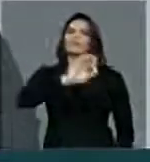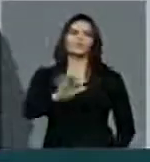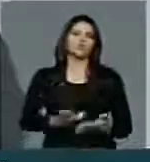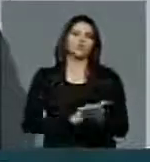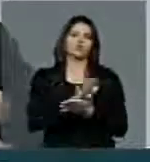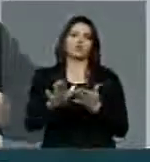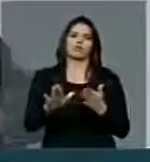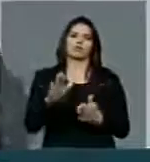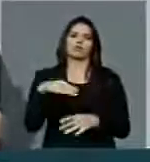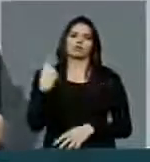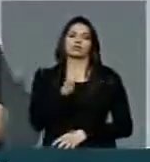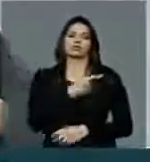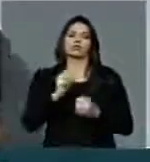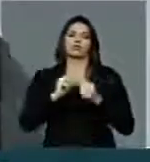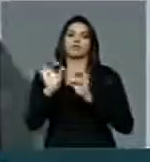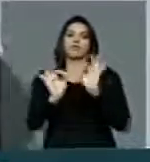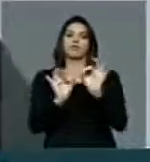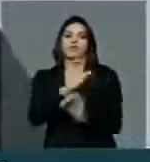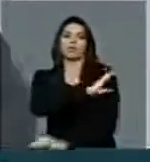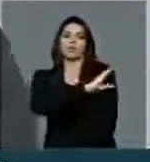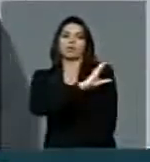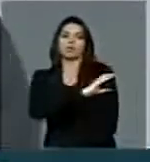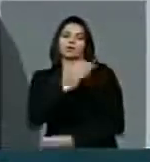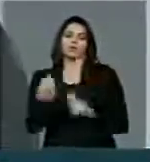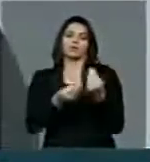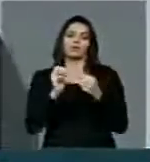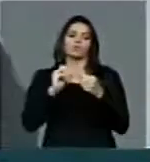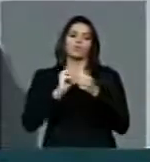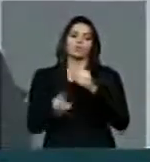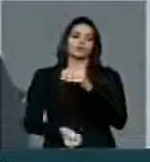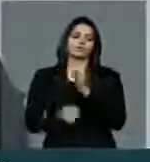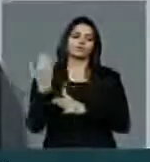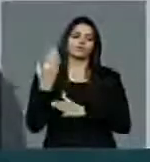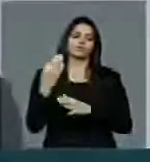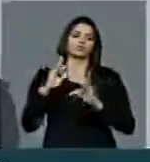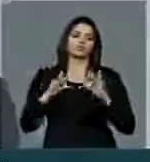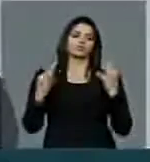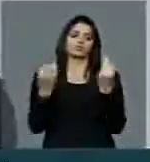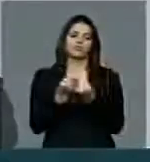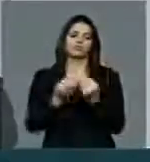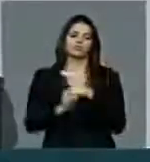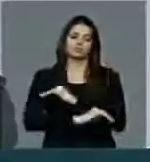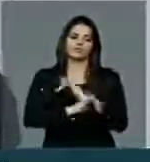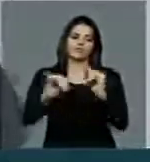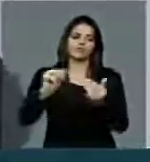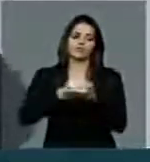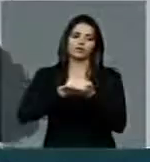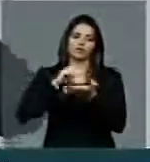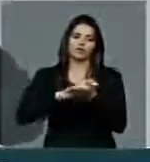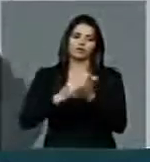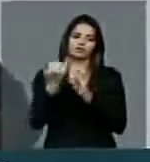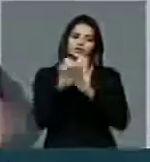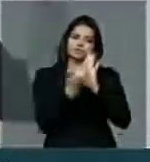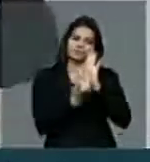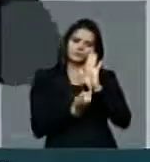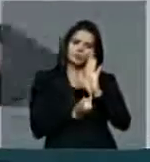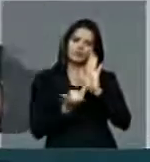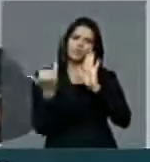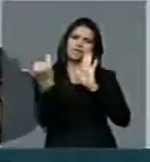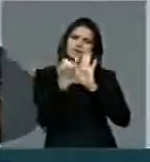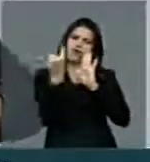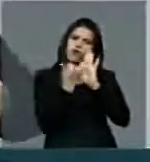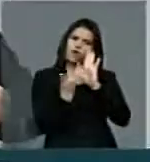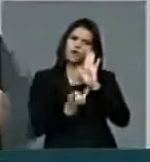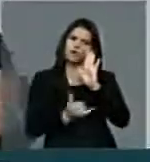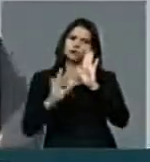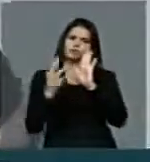simplesmente como é que coordena e como é que faz para serem implementados todos os dados, todas as informações que